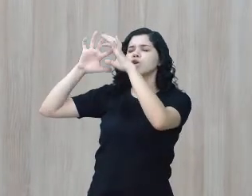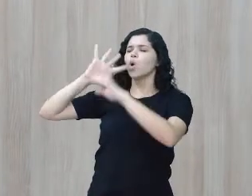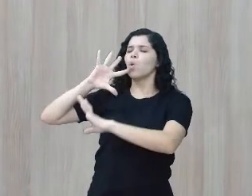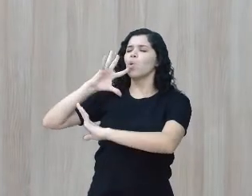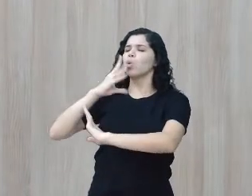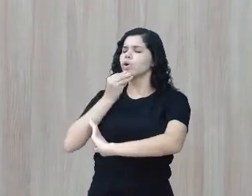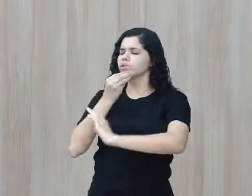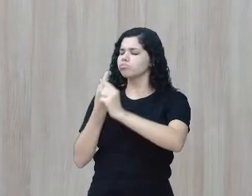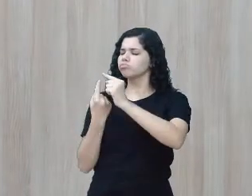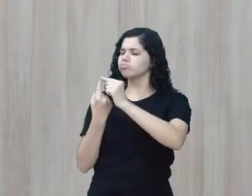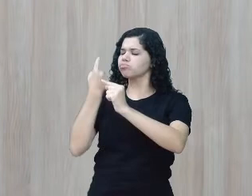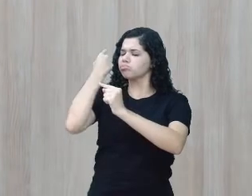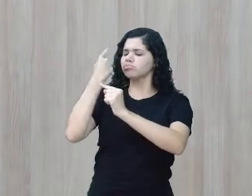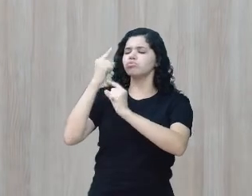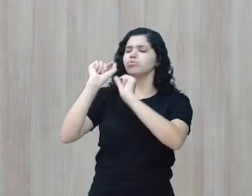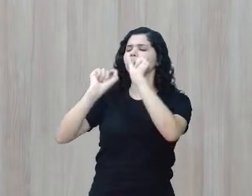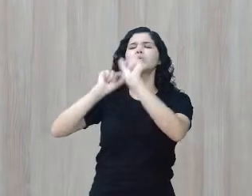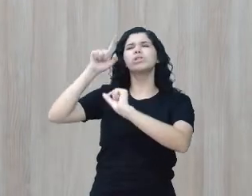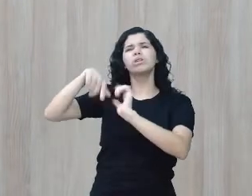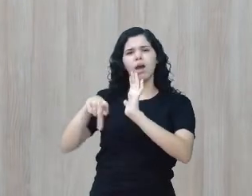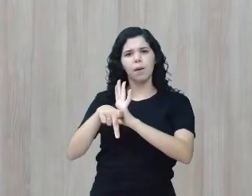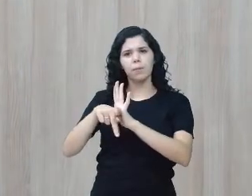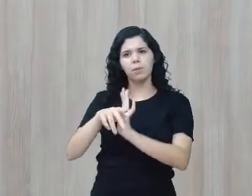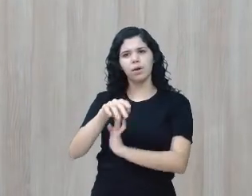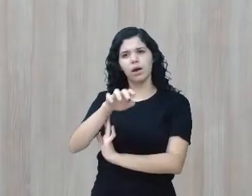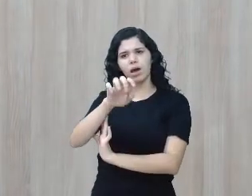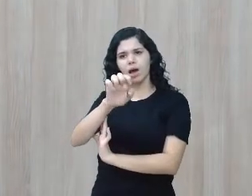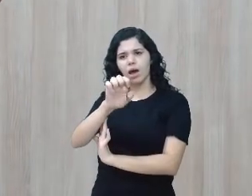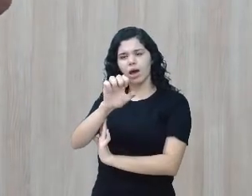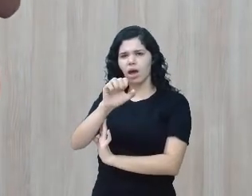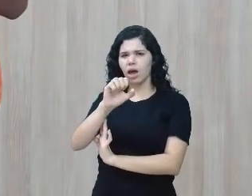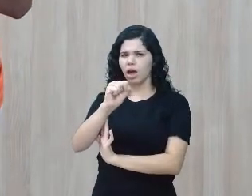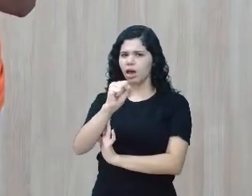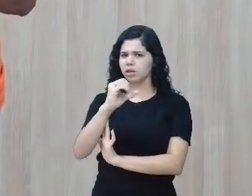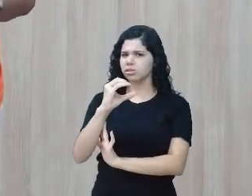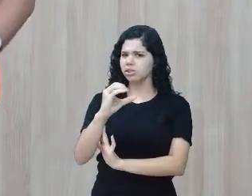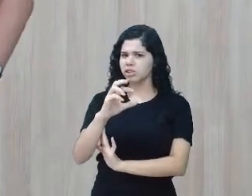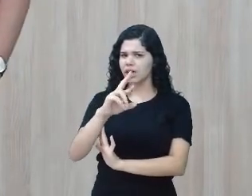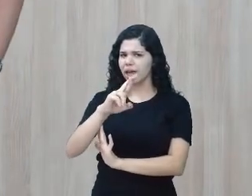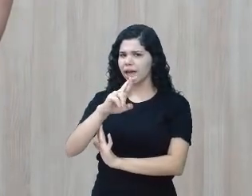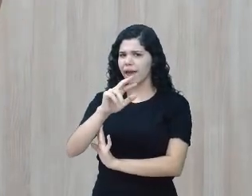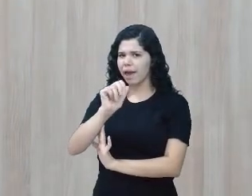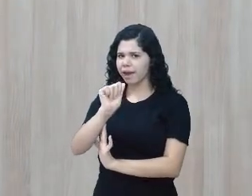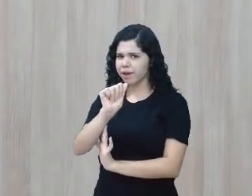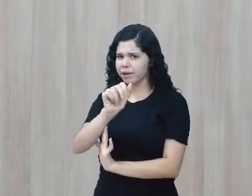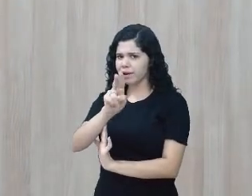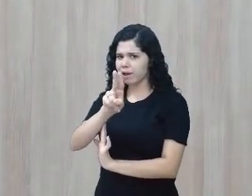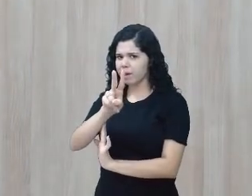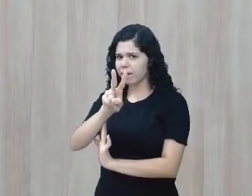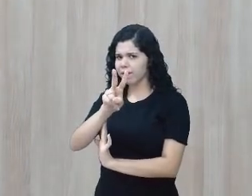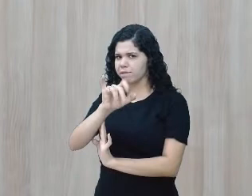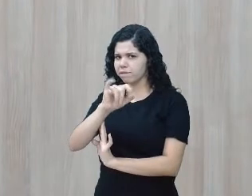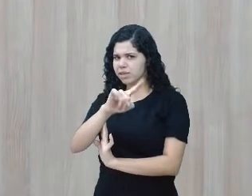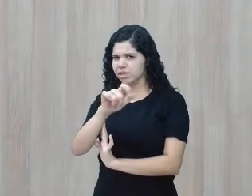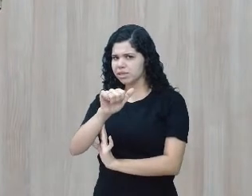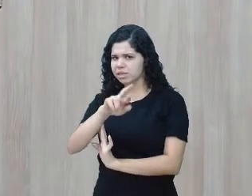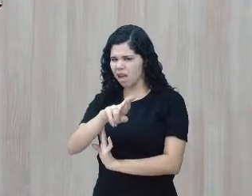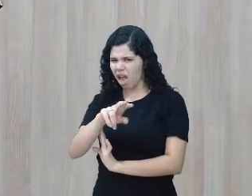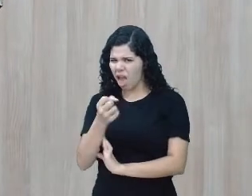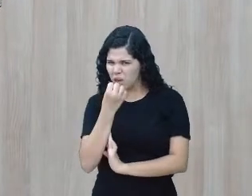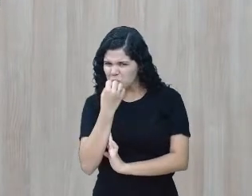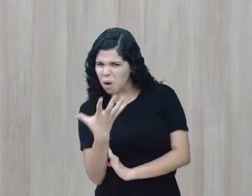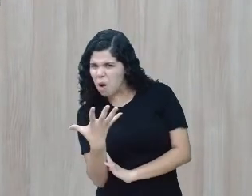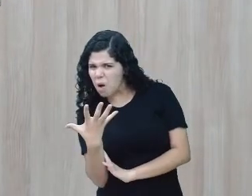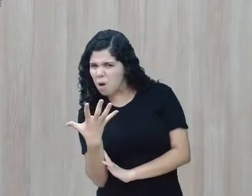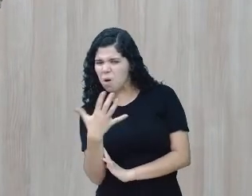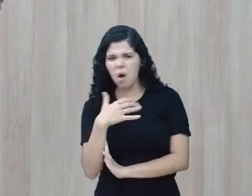conhecimento prévio, o que é escravizar? Será que é uma coisa boa? Será que é algo ruim? Será que é algo que interfere na